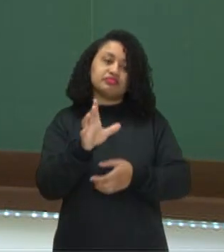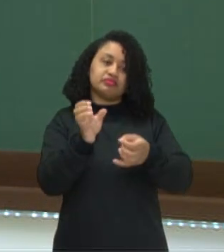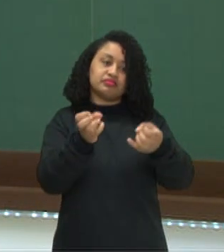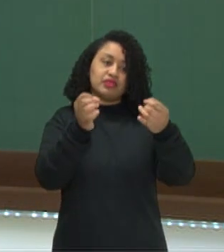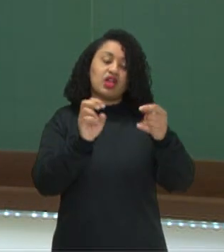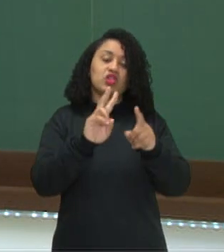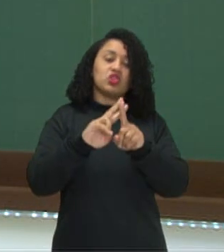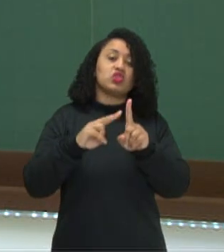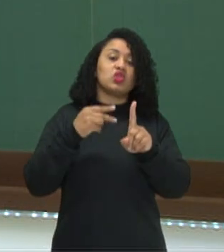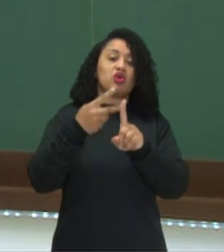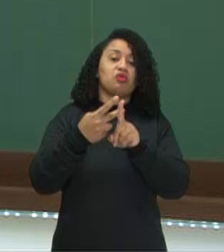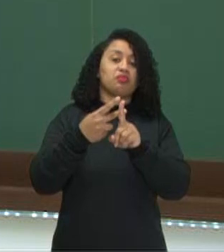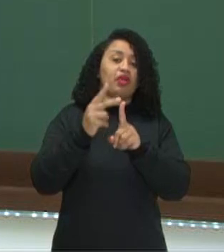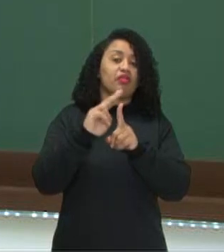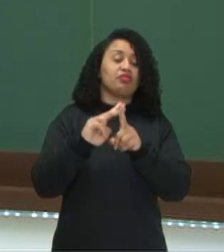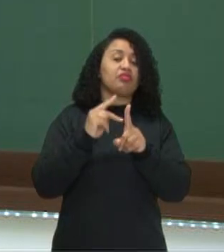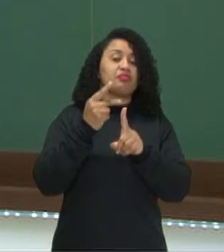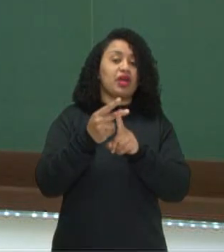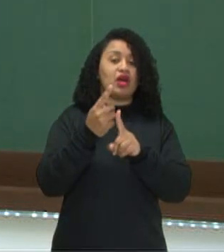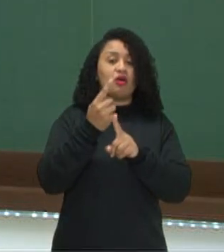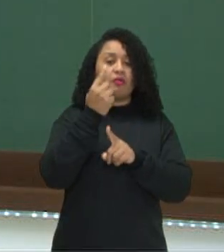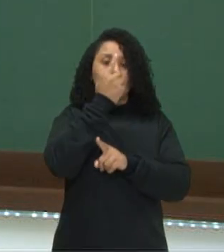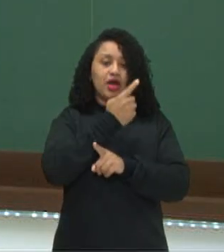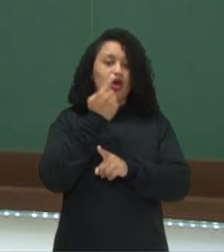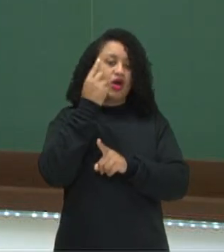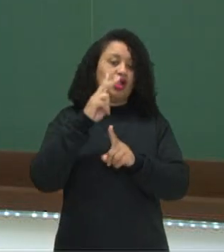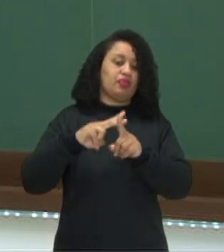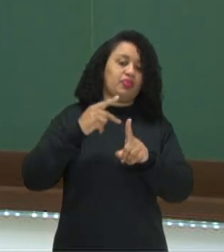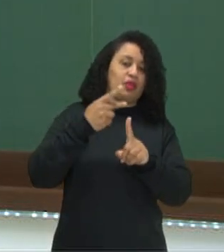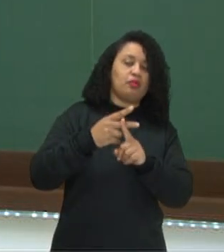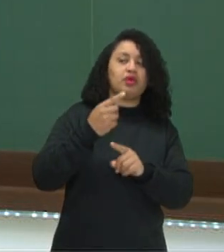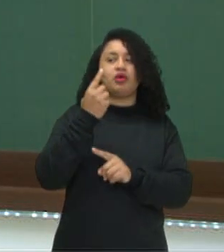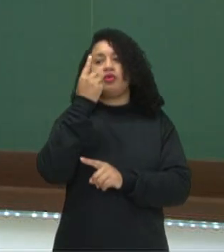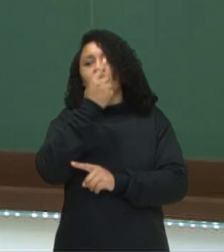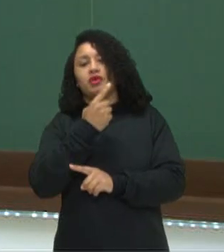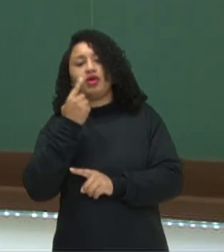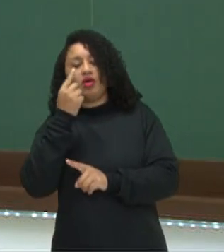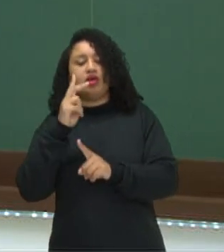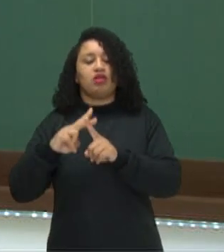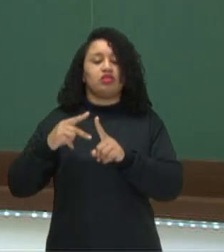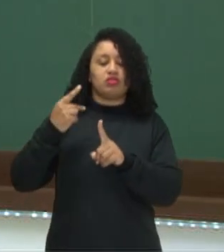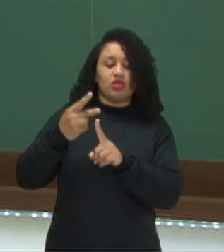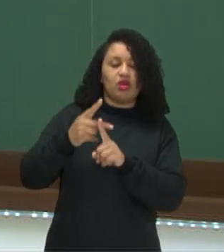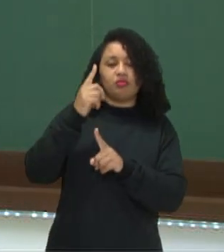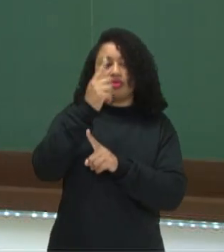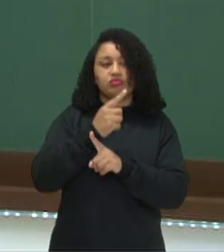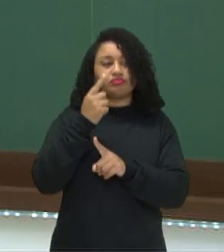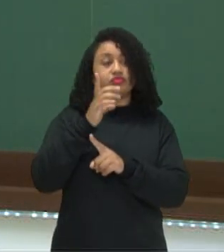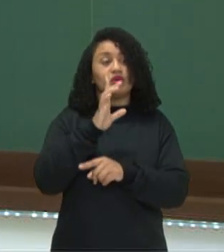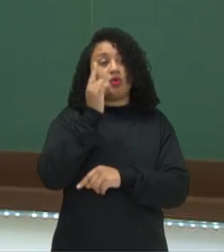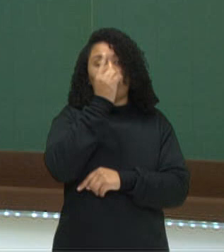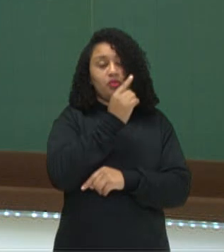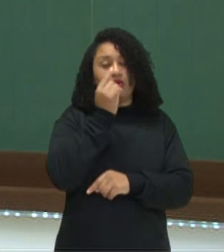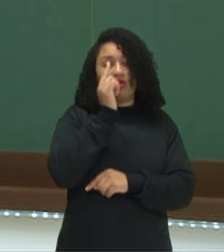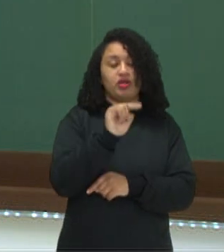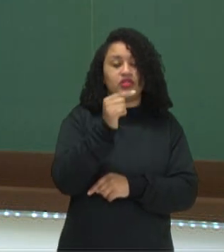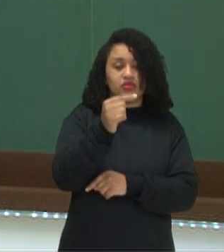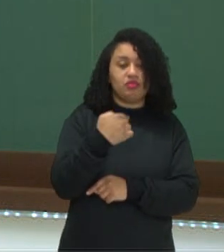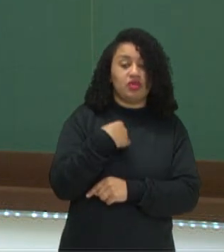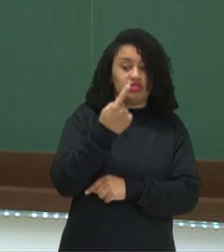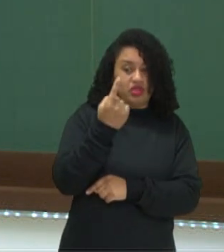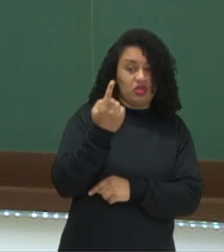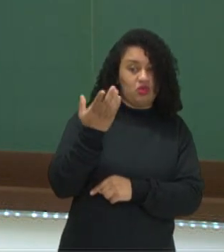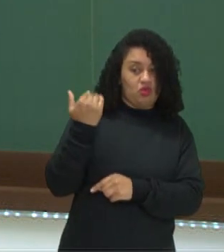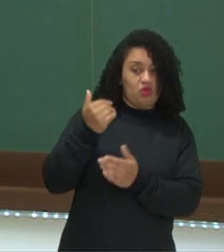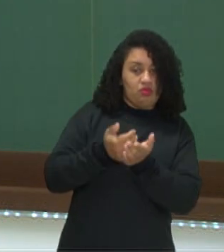ele dobrava com o passar de cada hora, né? Então, passado 1 hora do início, tinha 1000